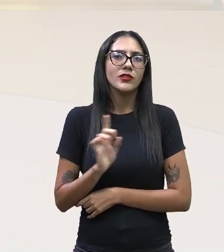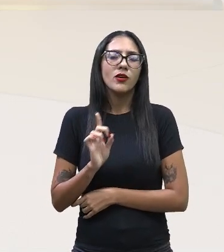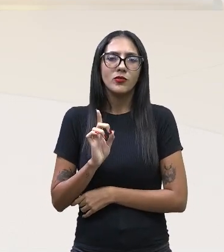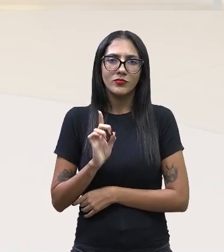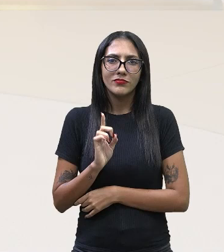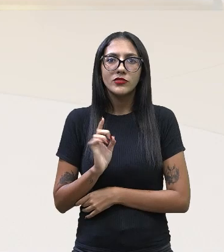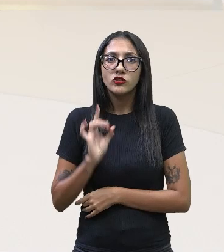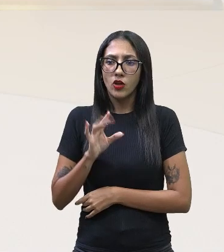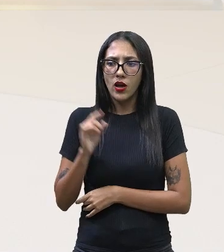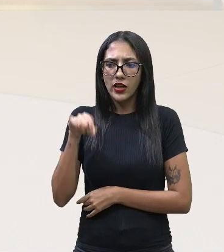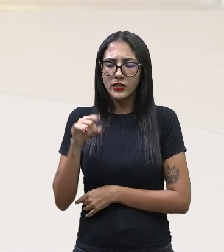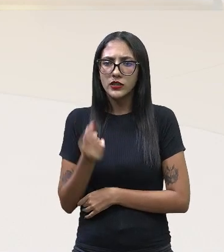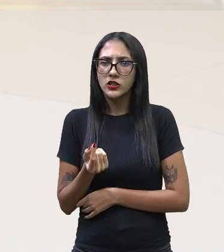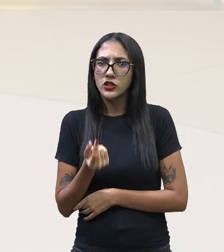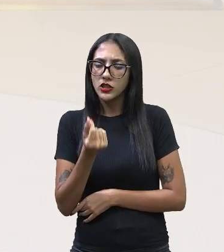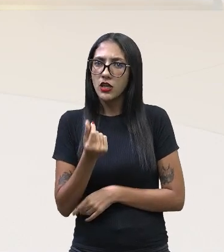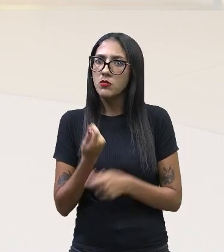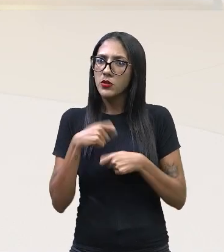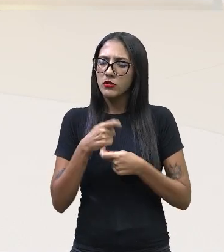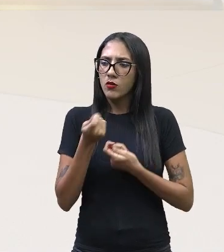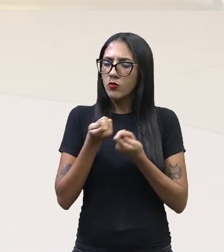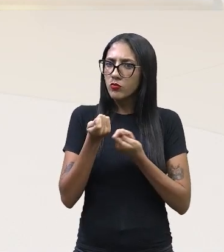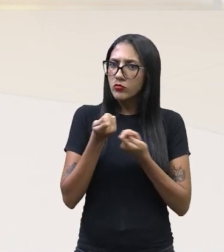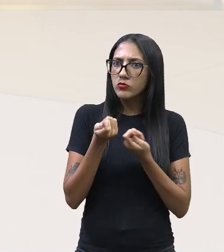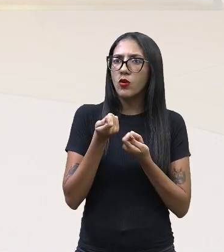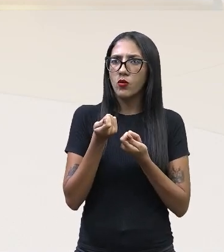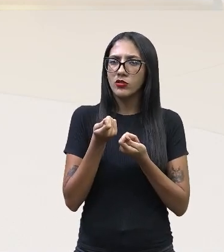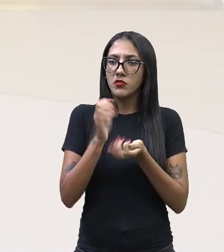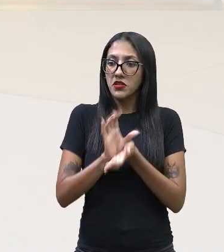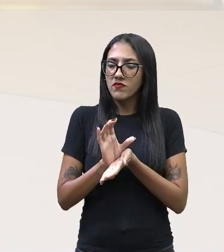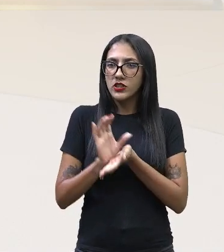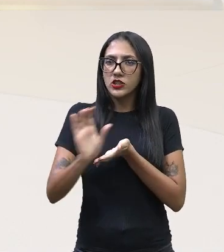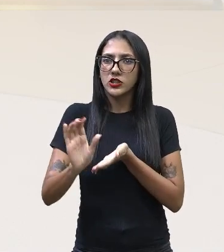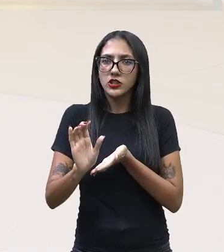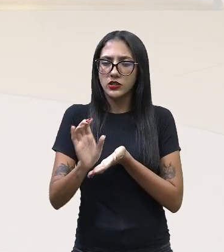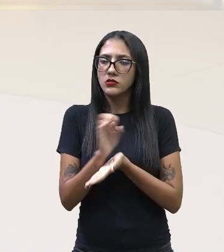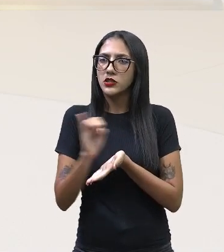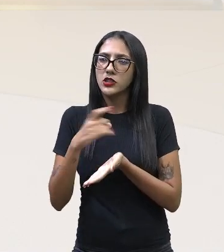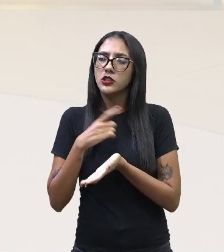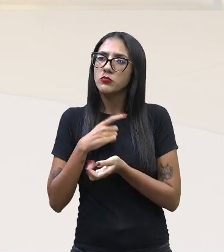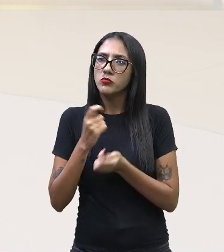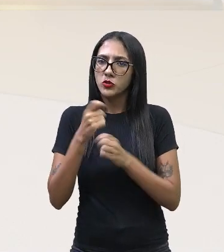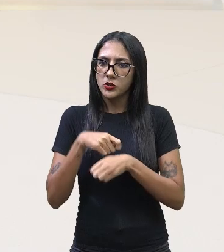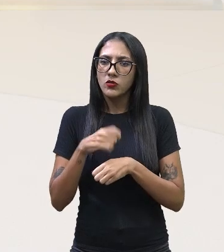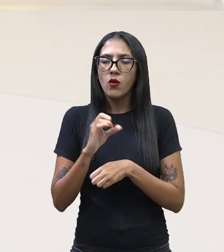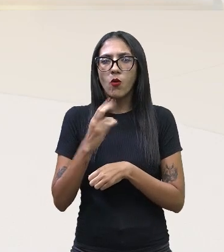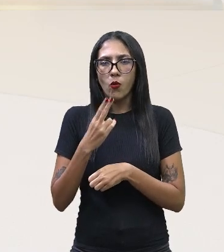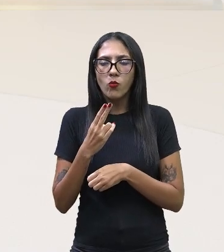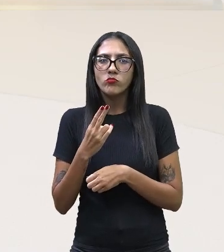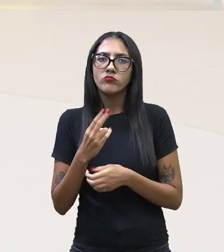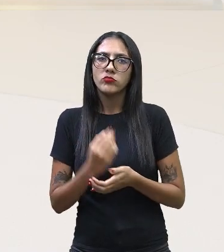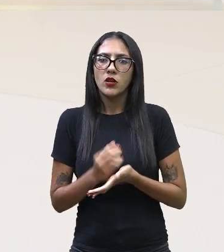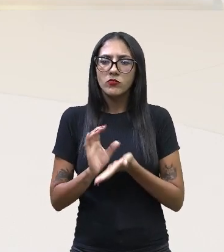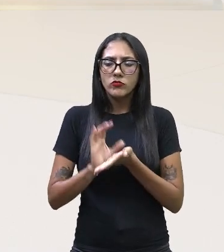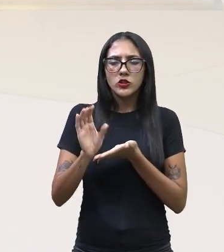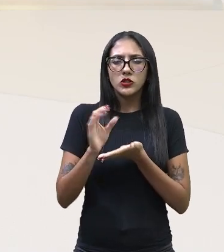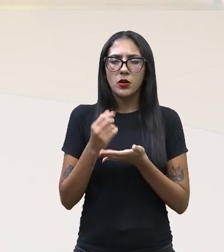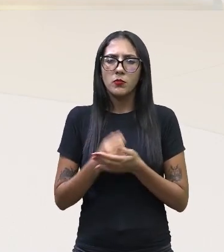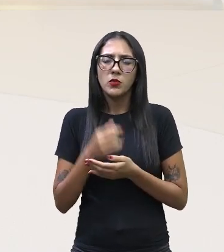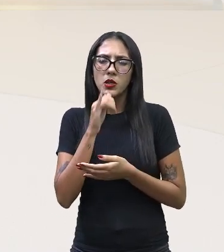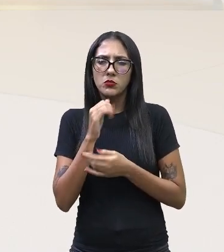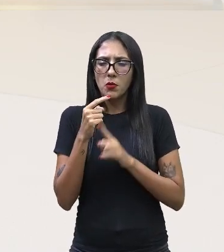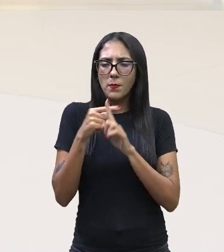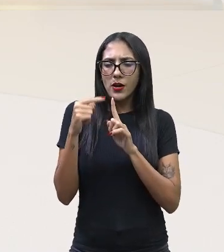aquele dinheiro ali, você tem que usar ele conscientemente, investir se realmente for um lucro, né? Ou então reinvestir parte, né? Tirar parte desse